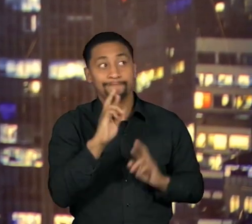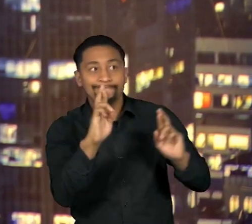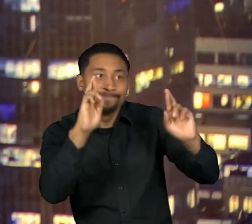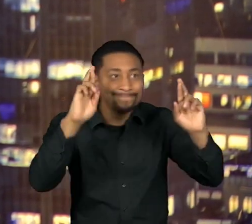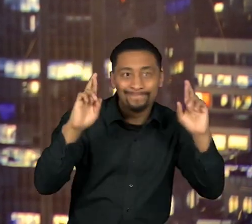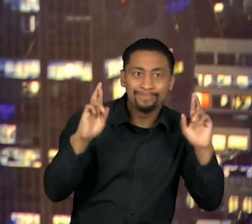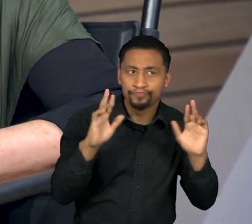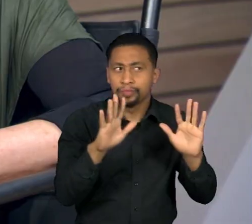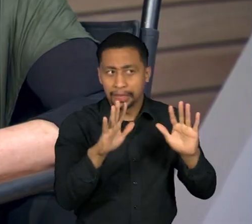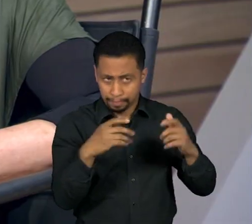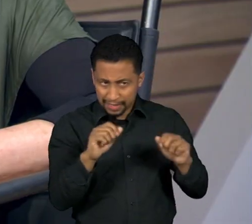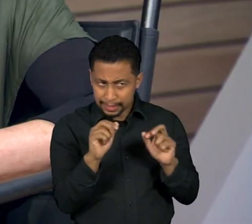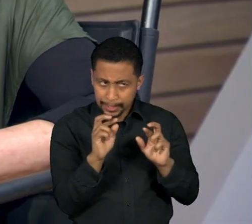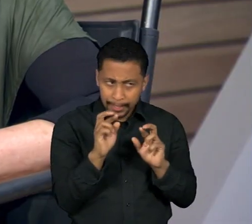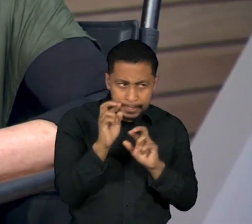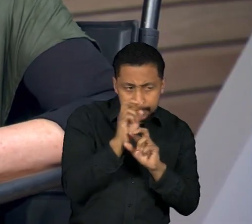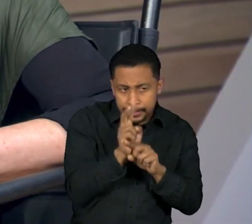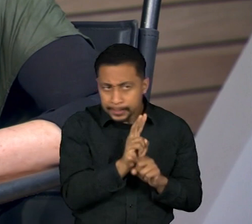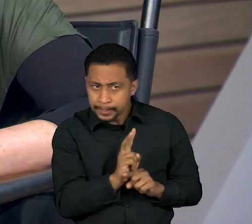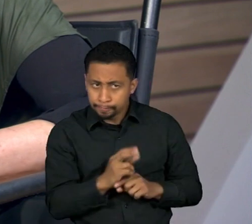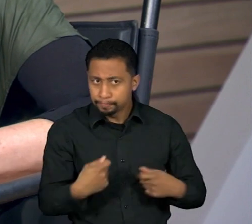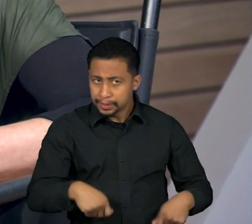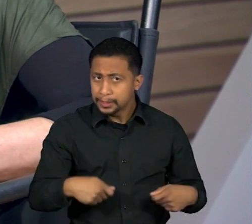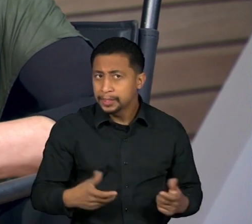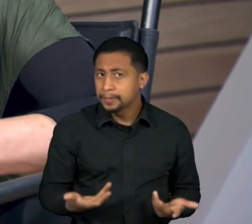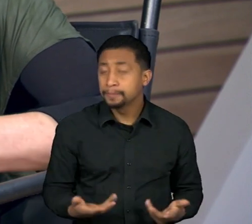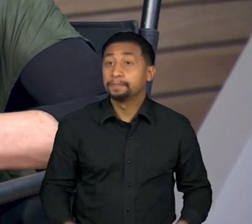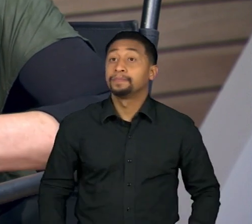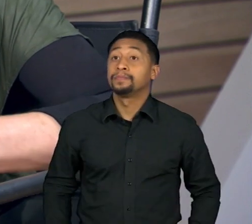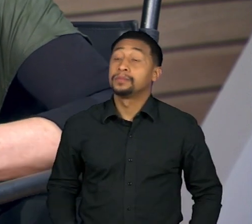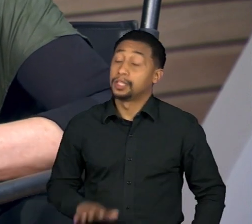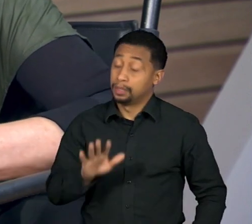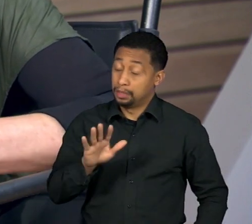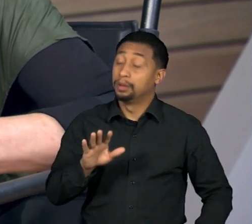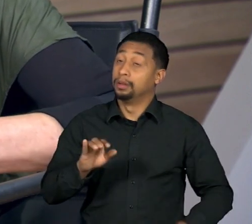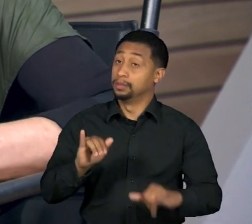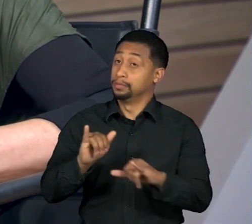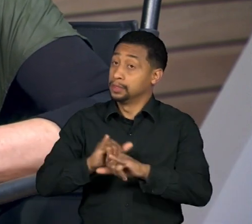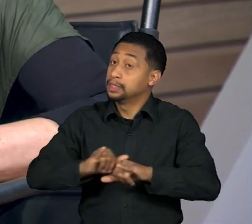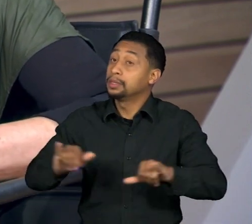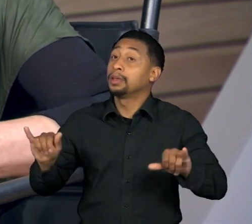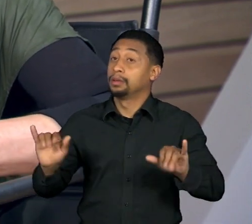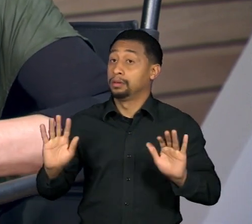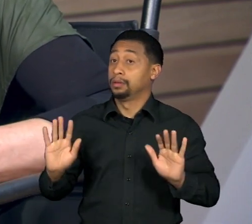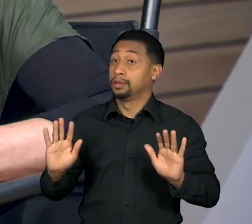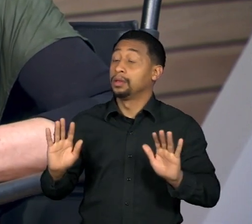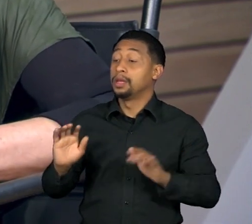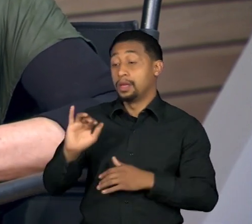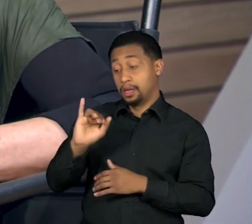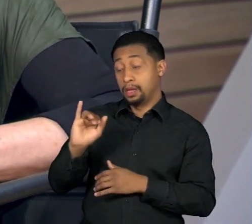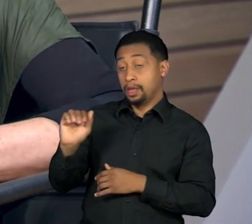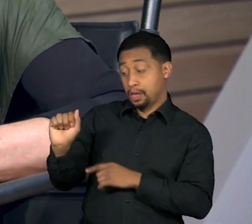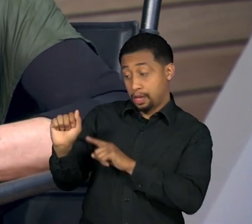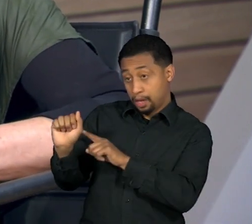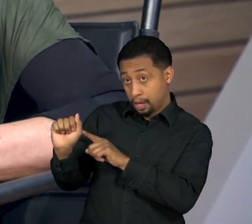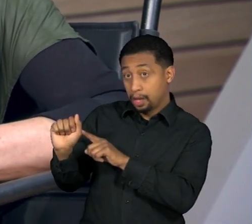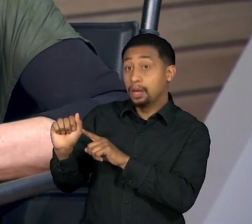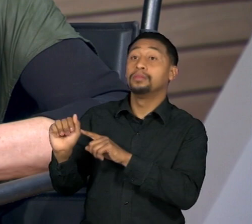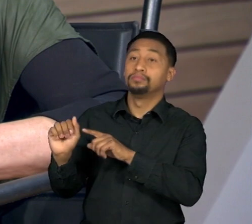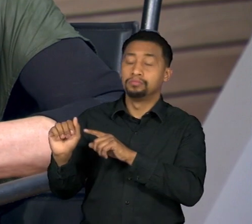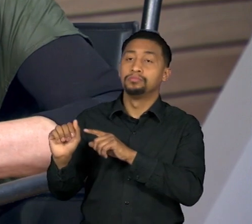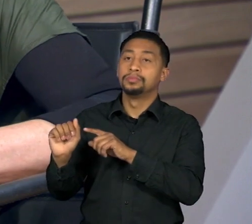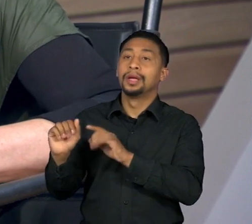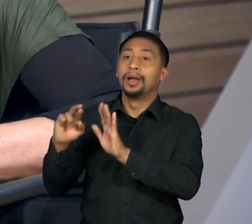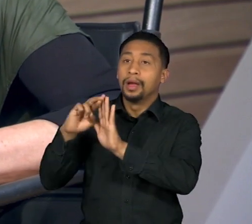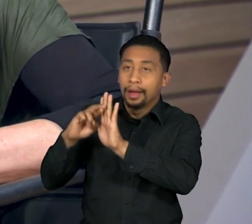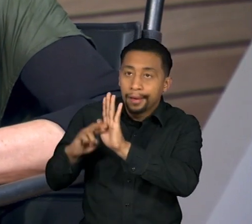devemos tomar? Eu acho que totalmente. Como eu disse no início, é um modelo, é uma técnica que tem muitas limitações